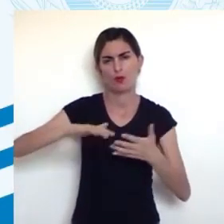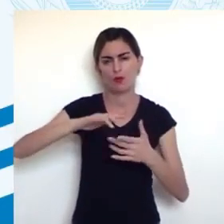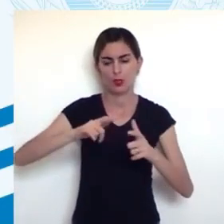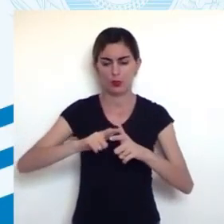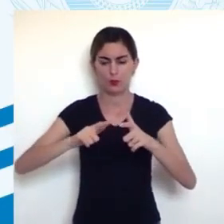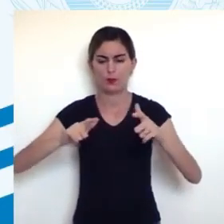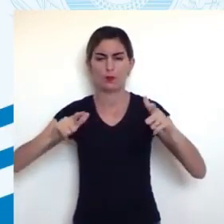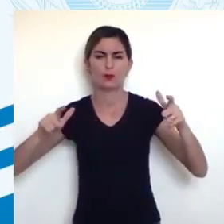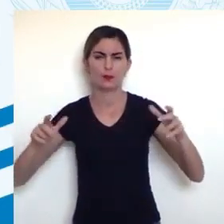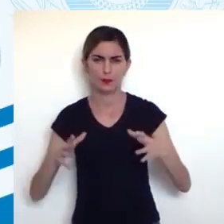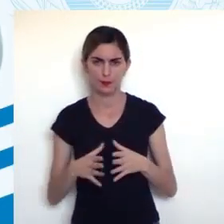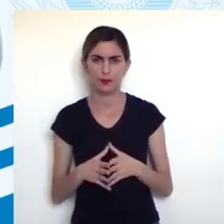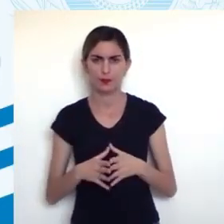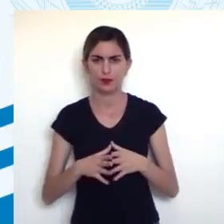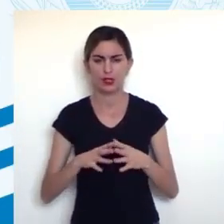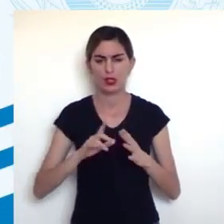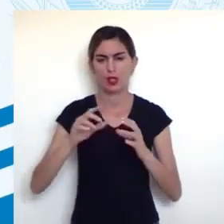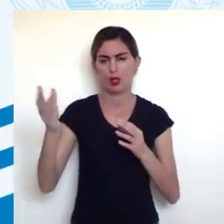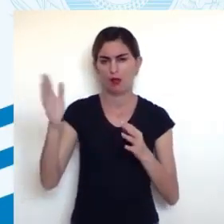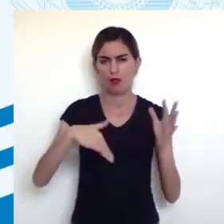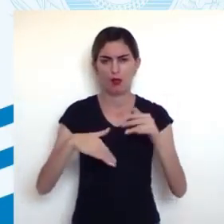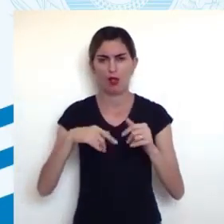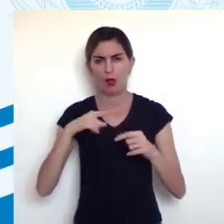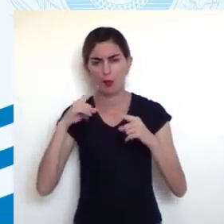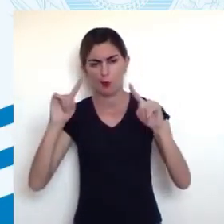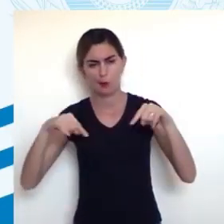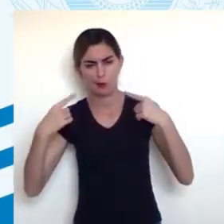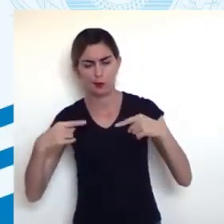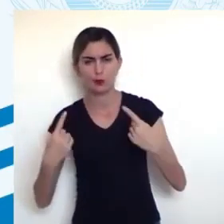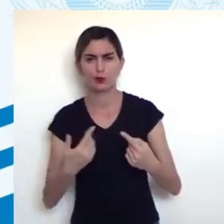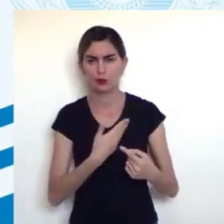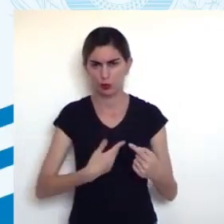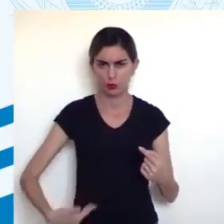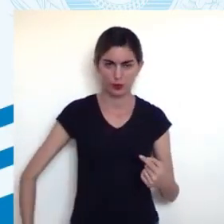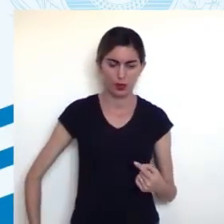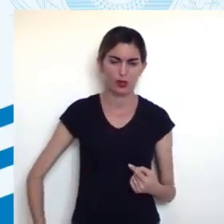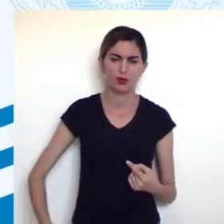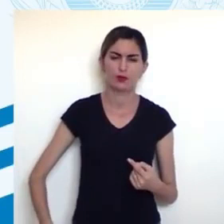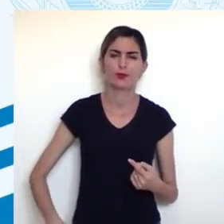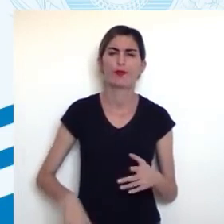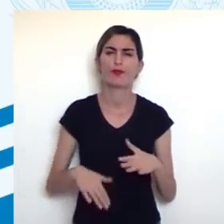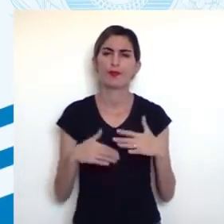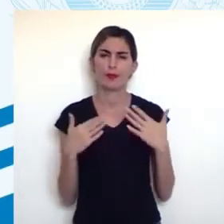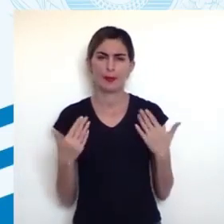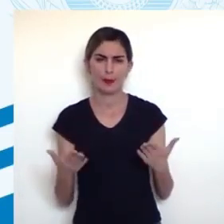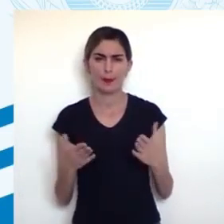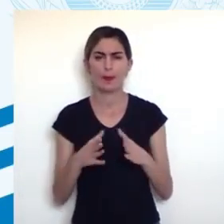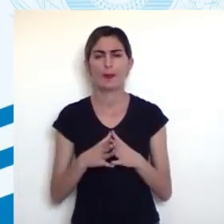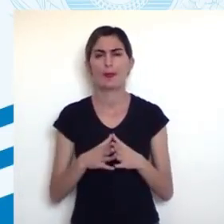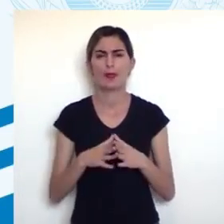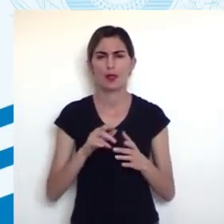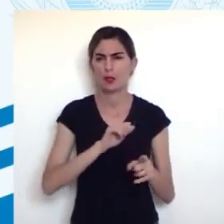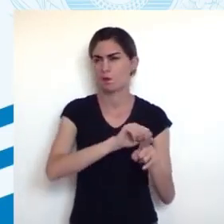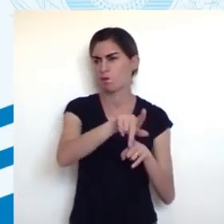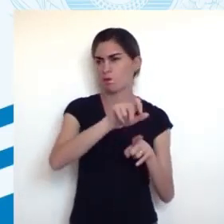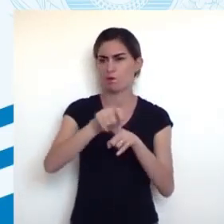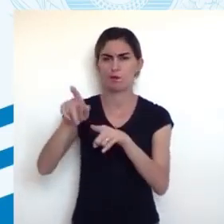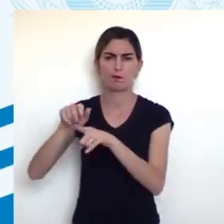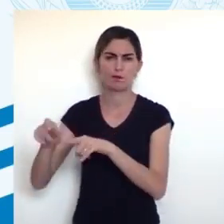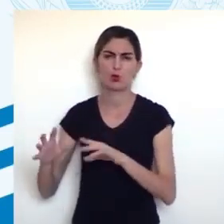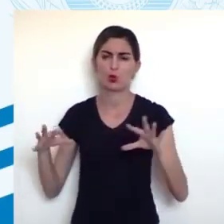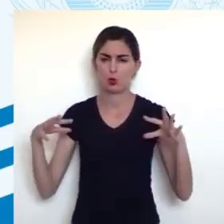e esse movimento estava trazendo ameaça para ele, cria logo uma lei. Ou seja,